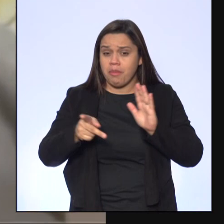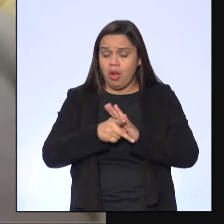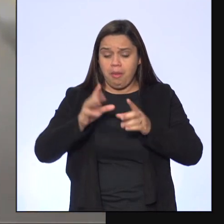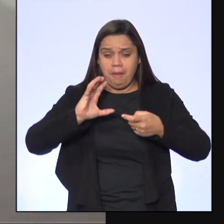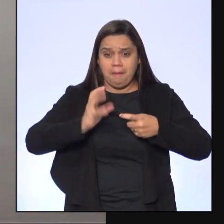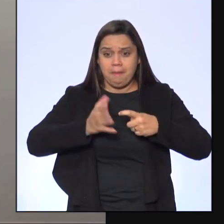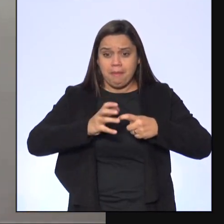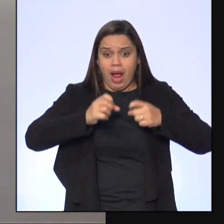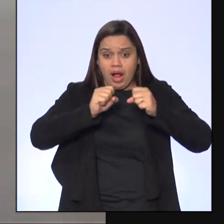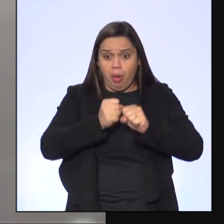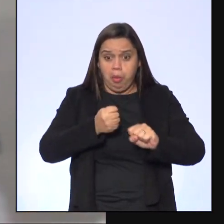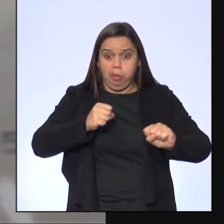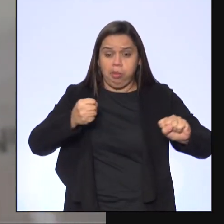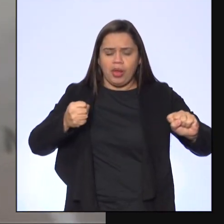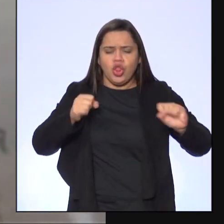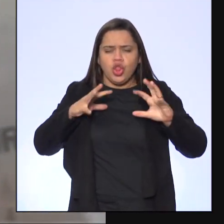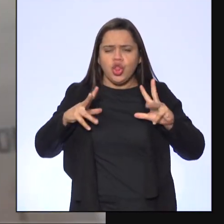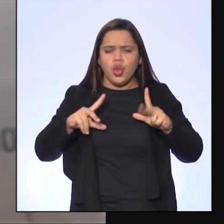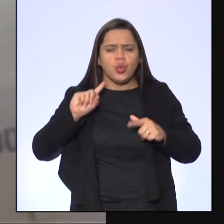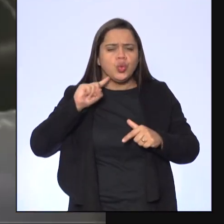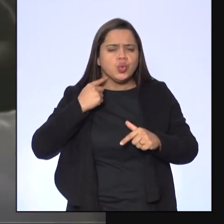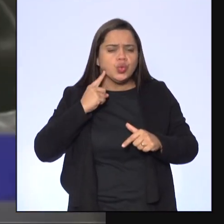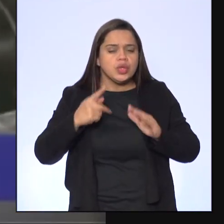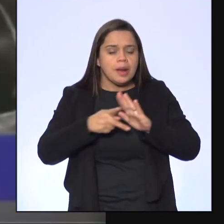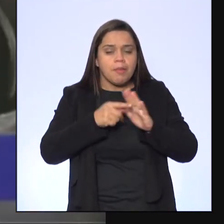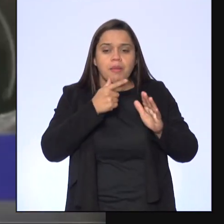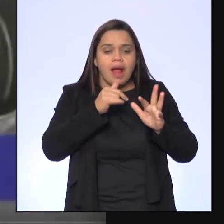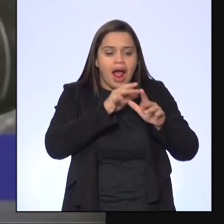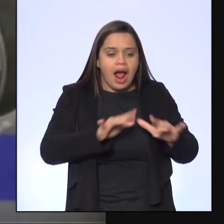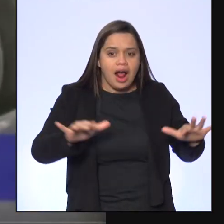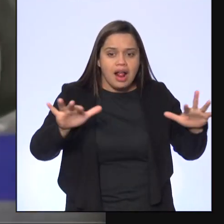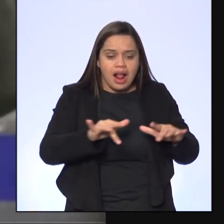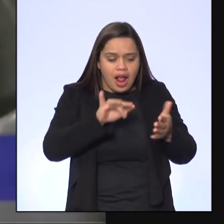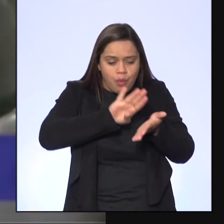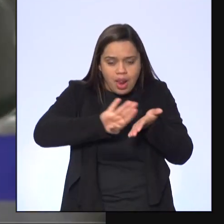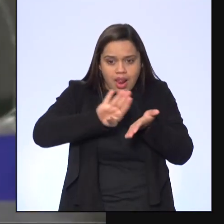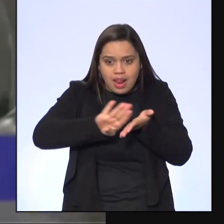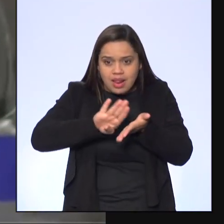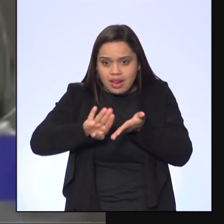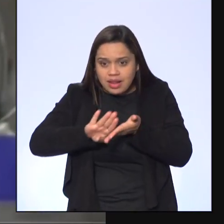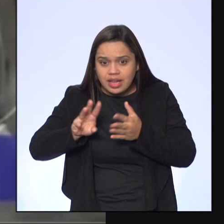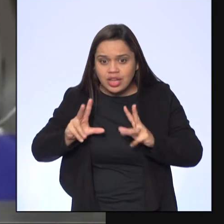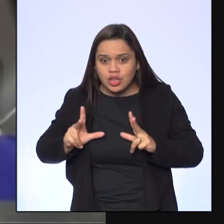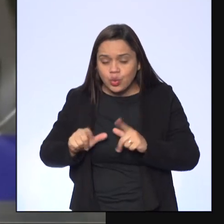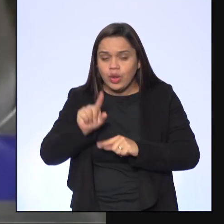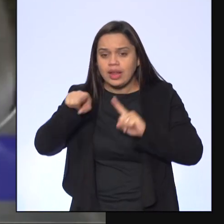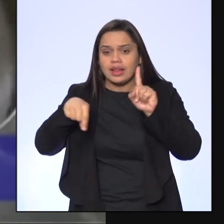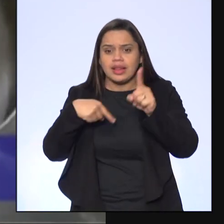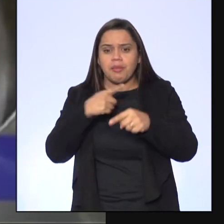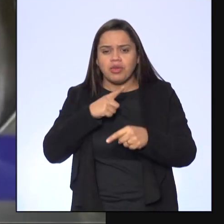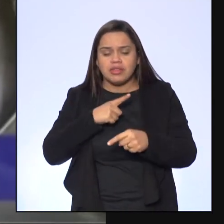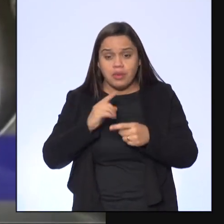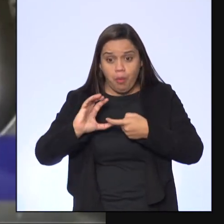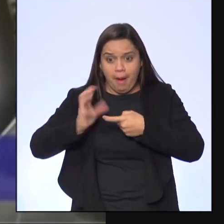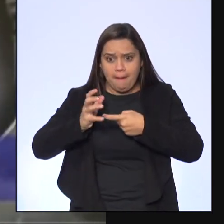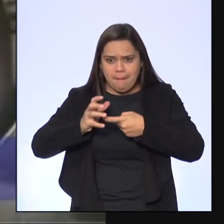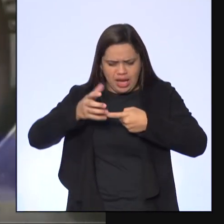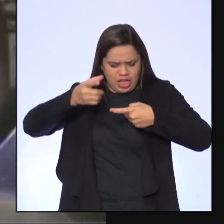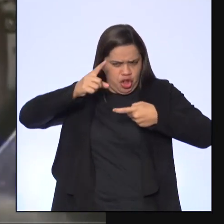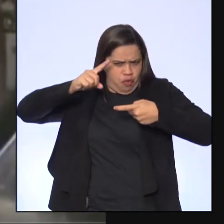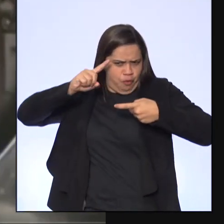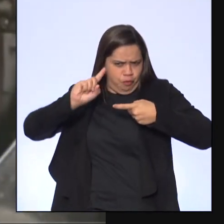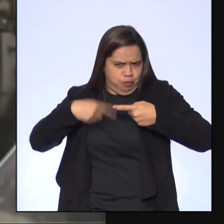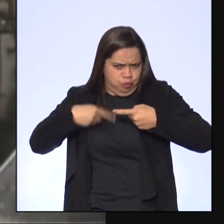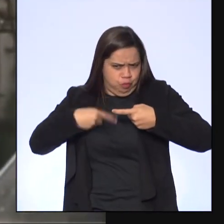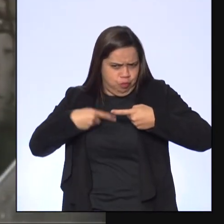tirar todas as sujeirinhas que vieram do mar. Depois, é colocado em uma máquina que gira rapidinho para que o